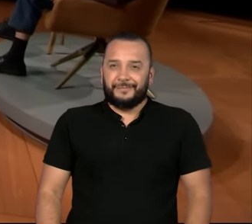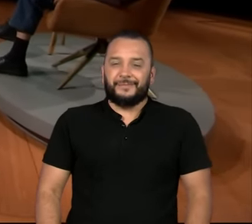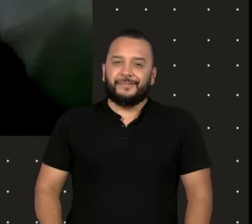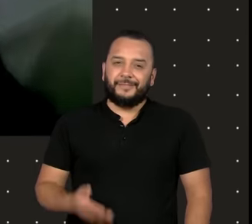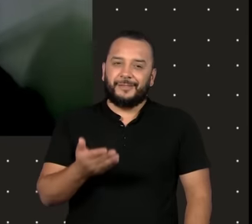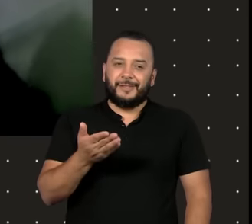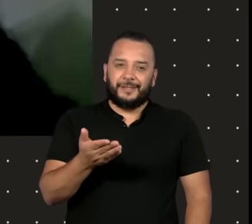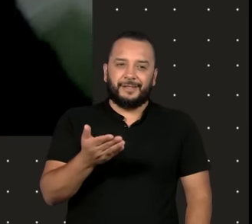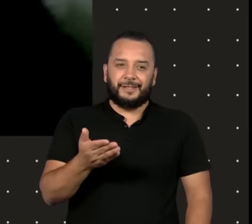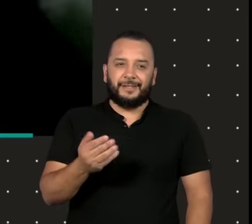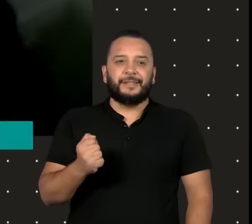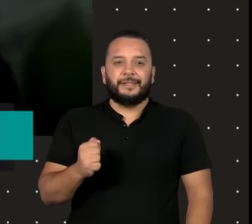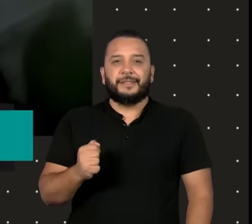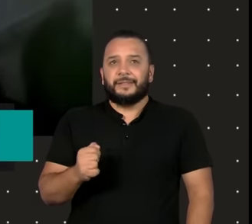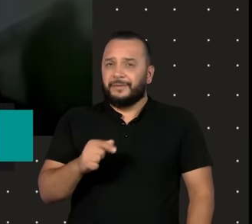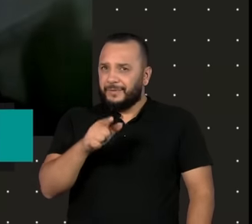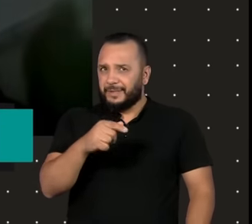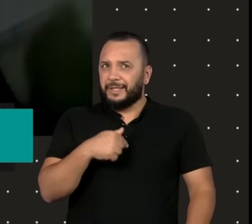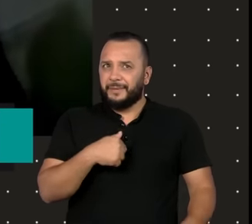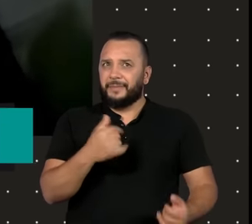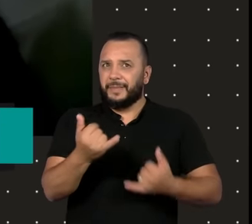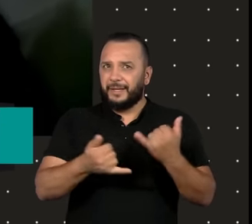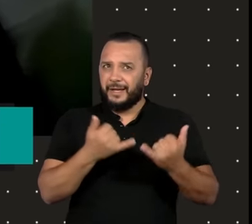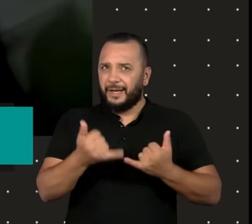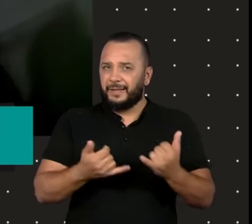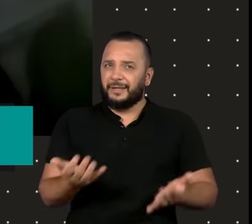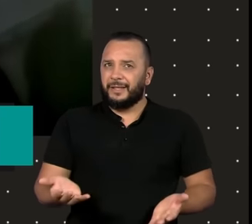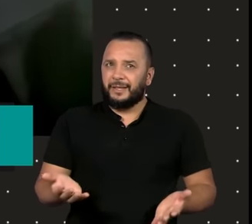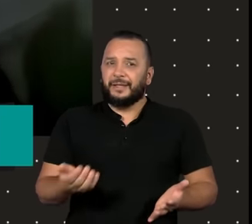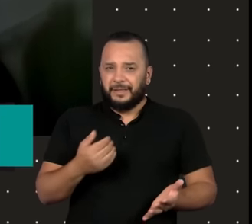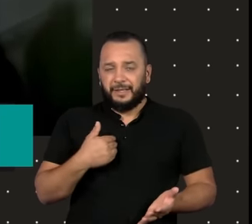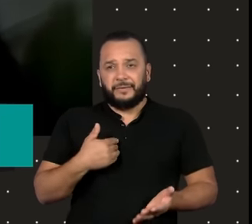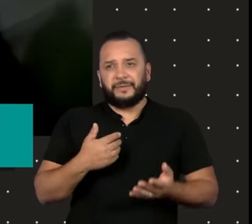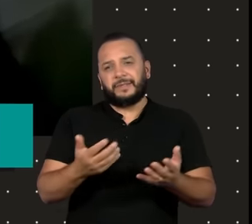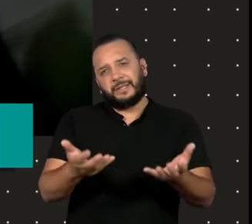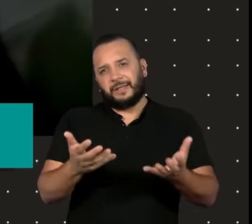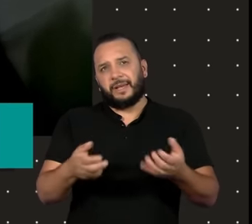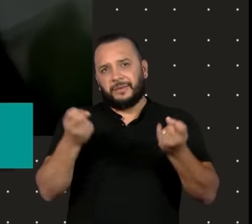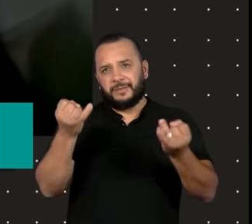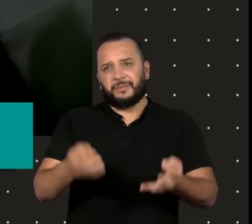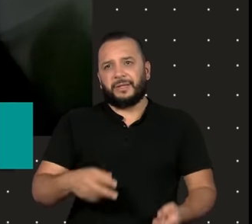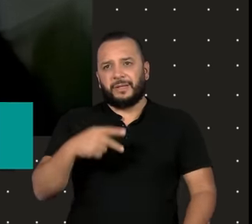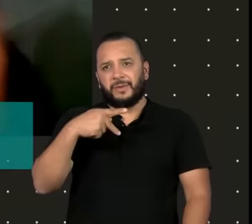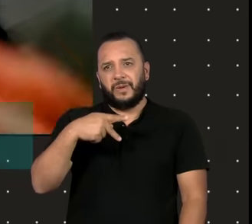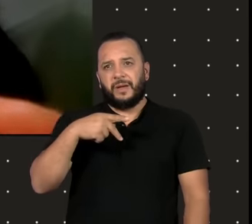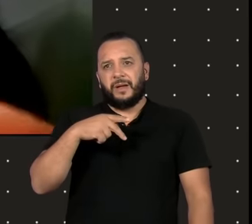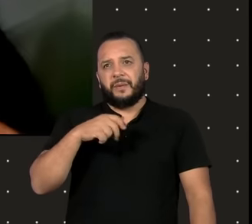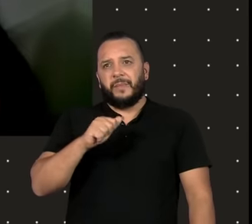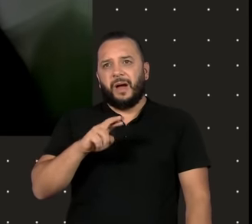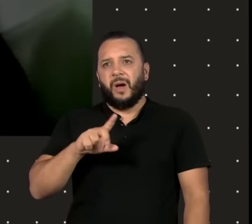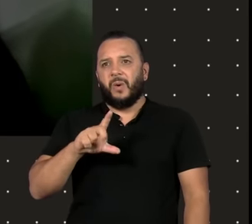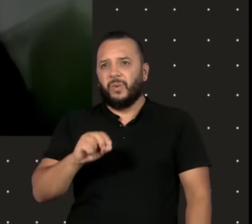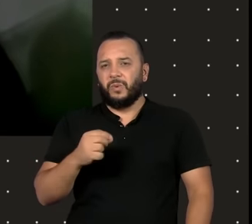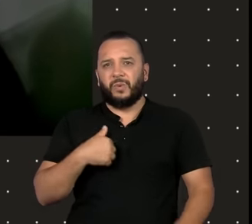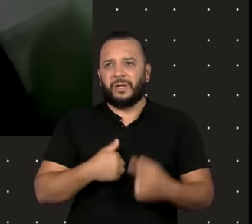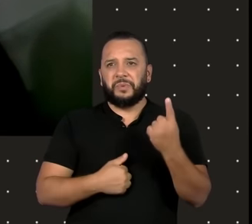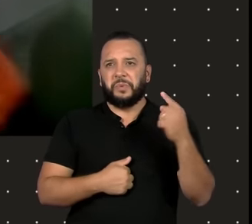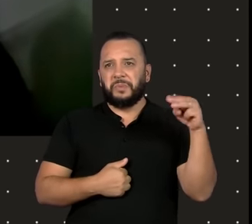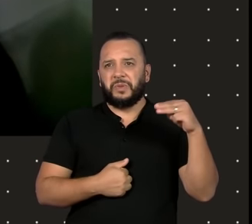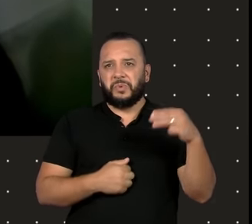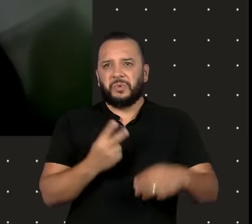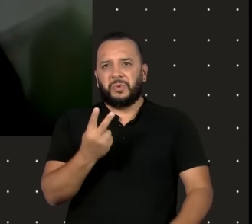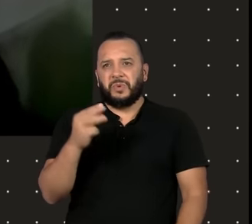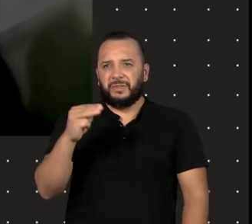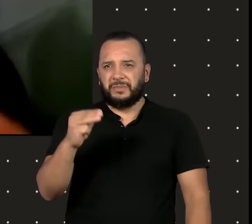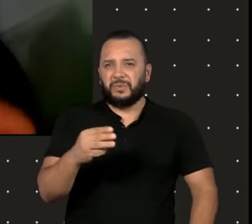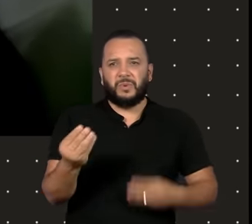Atílio, Cris, vocês estão de brincadeira, né? Como é que vocês querem que eu fale do Paulo, entendeu? Em 2 minutos, em 1 minuto. Como é que eu vou